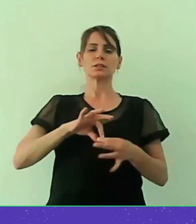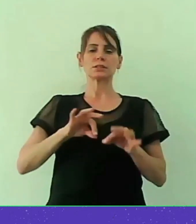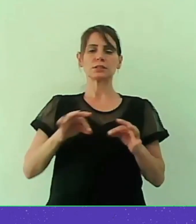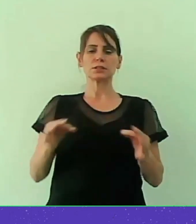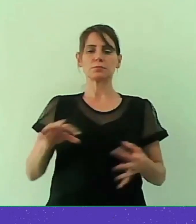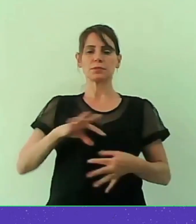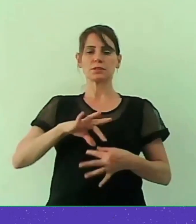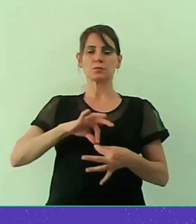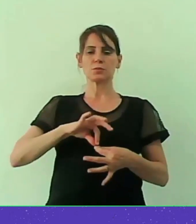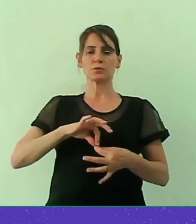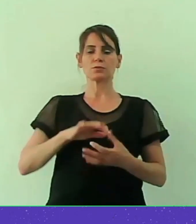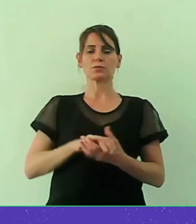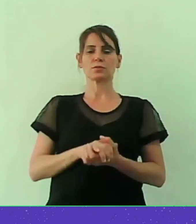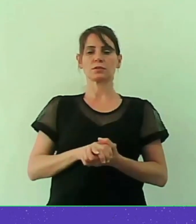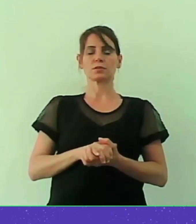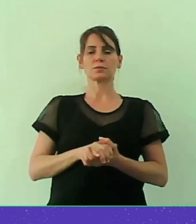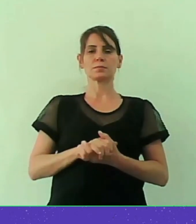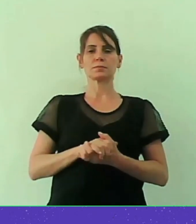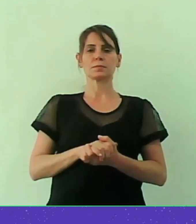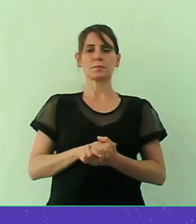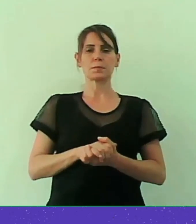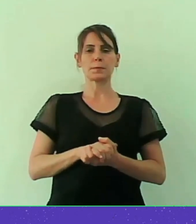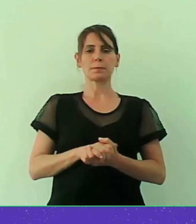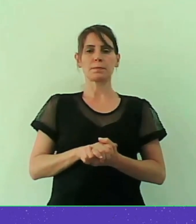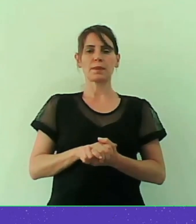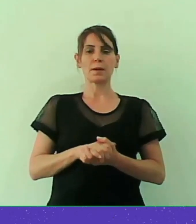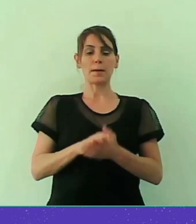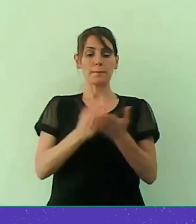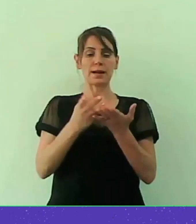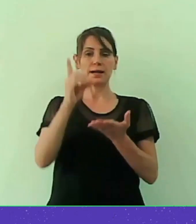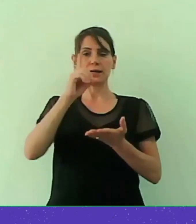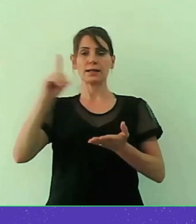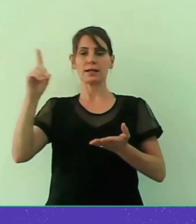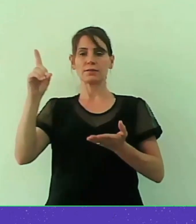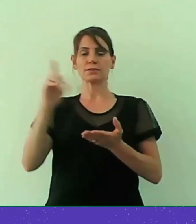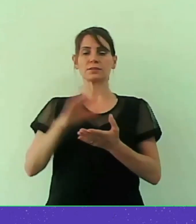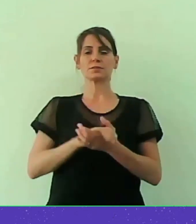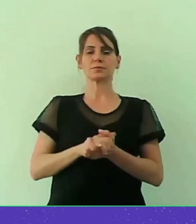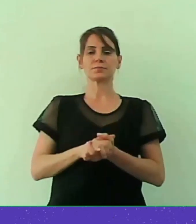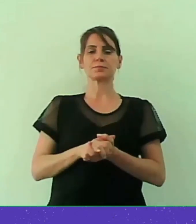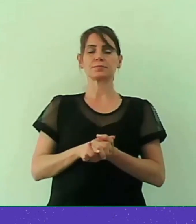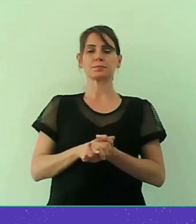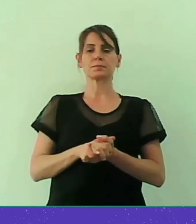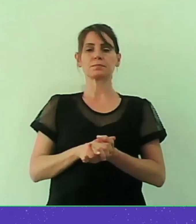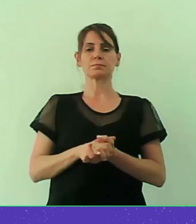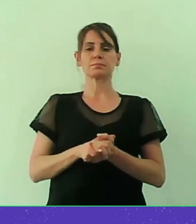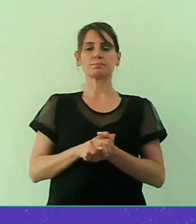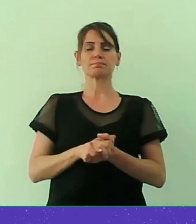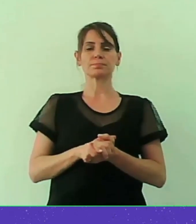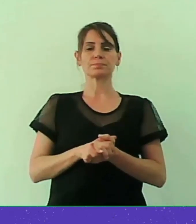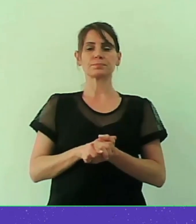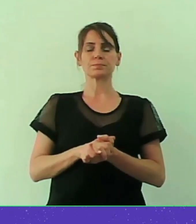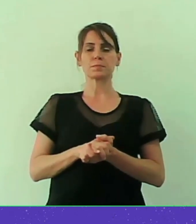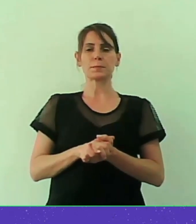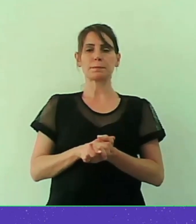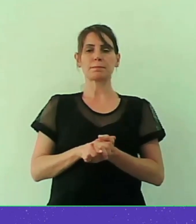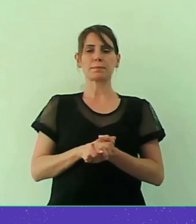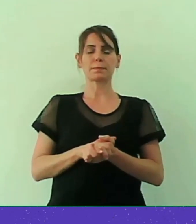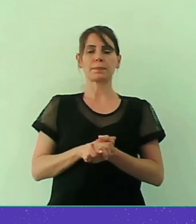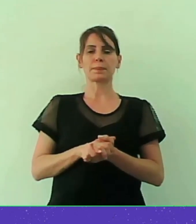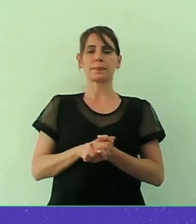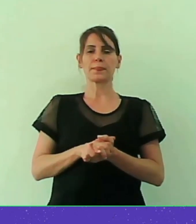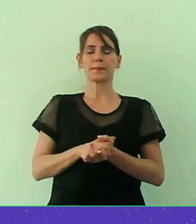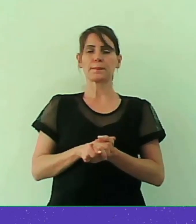seu amor reverente à sua palavra. Isaías 66, versículo 2. Então, queridos irmãos,